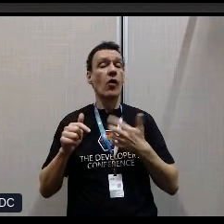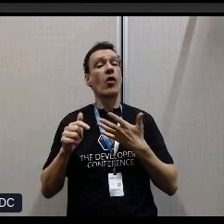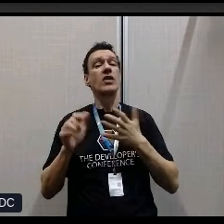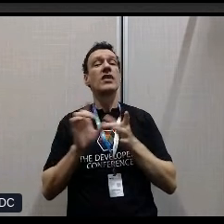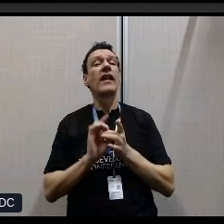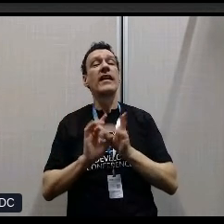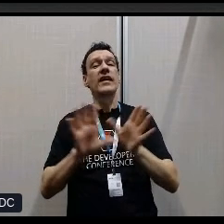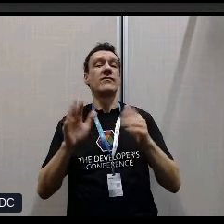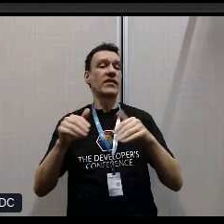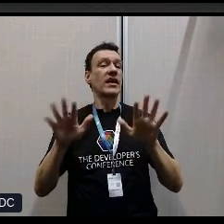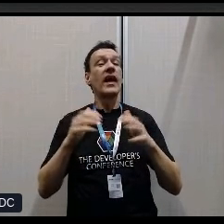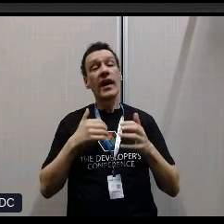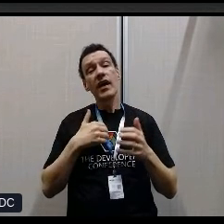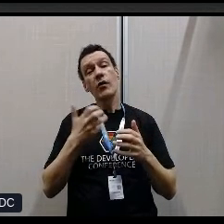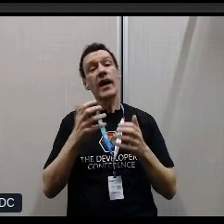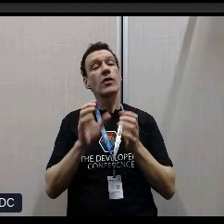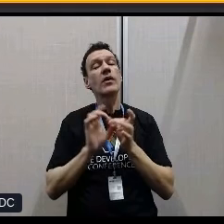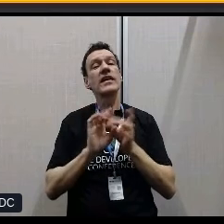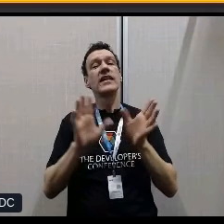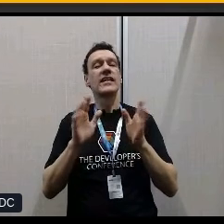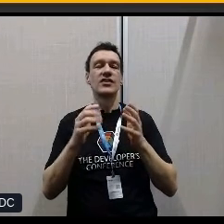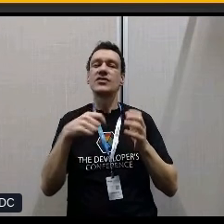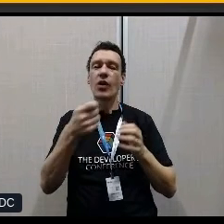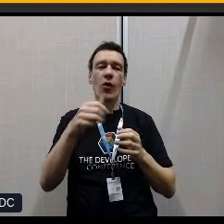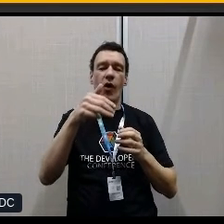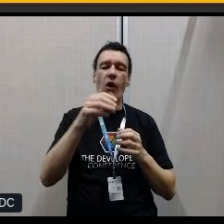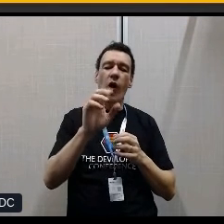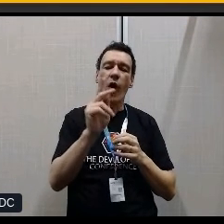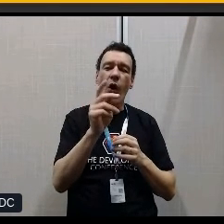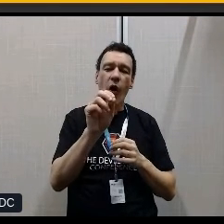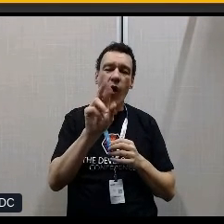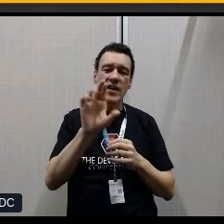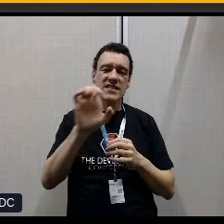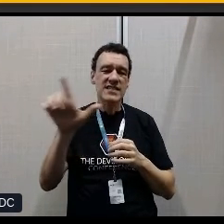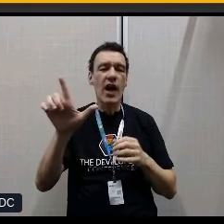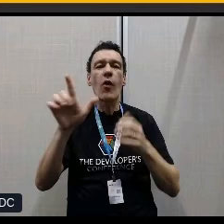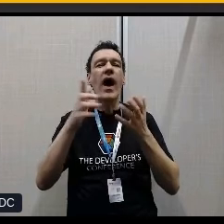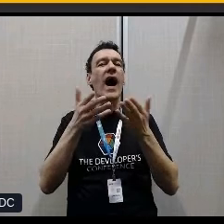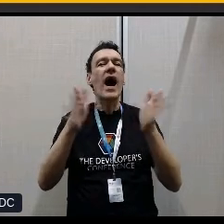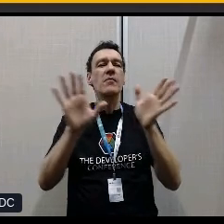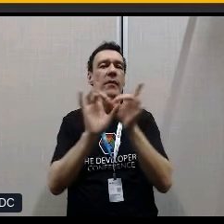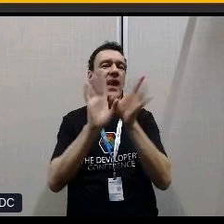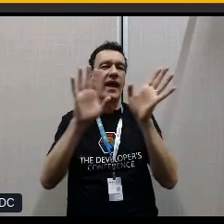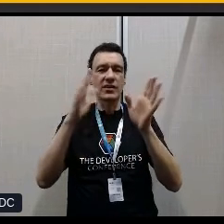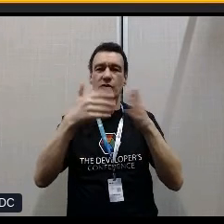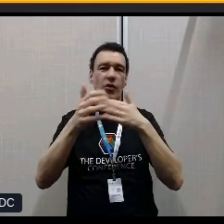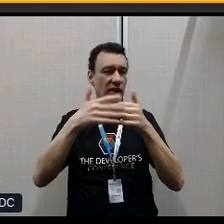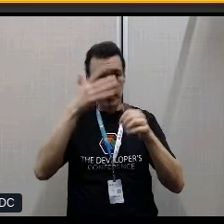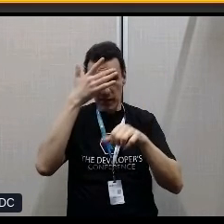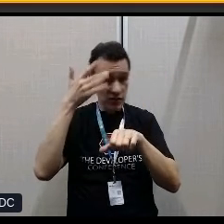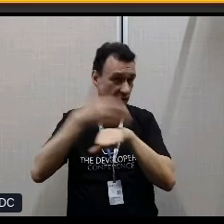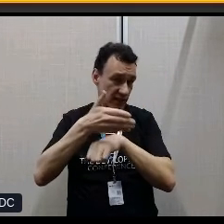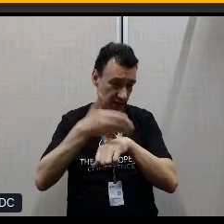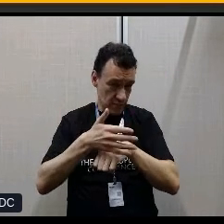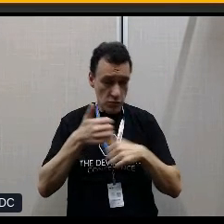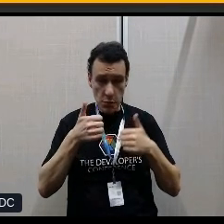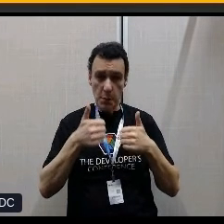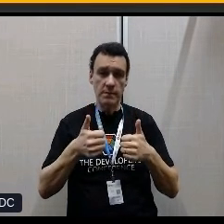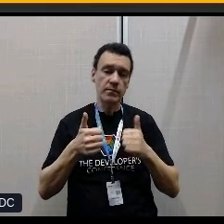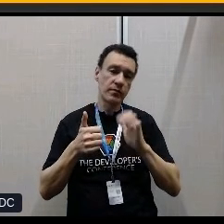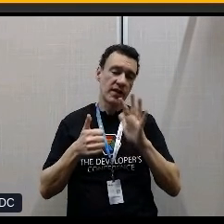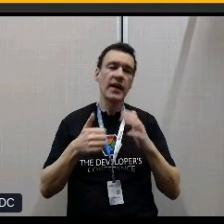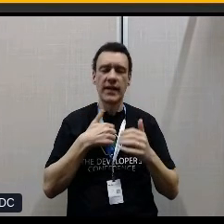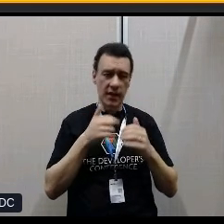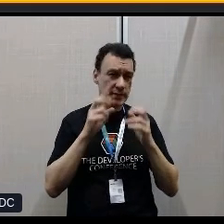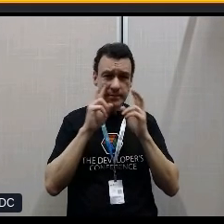e eu quis lançar o Orcel em mar aberto. A primeira coisa que eu fiz, vendo as diretrizes